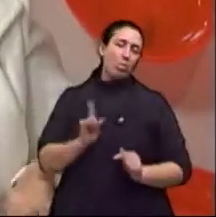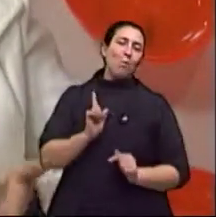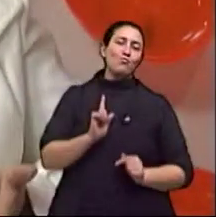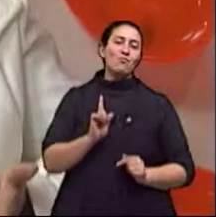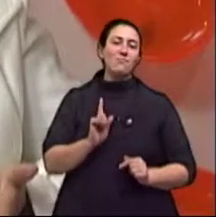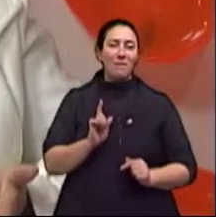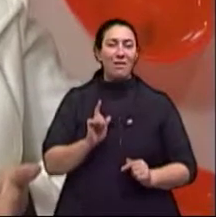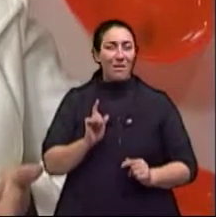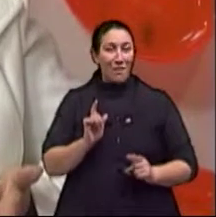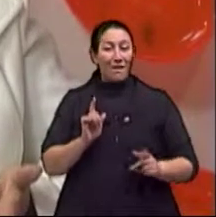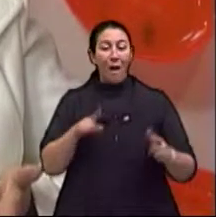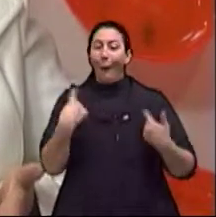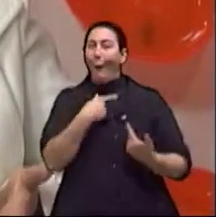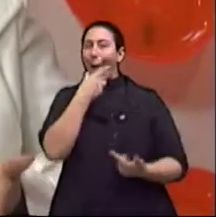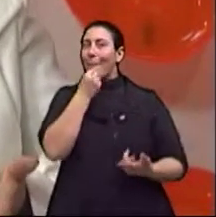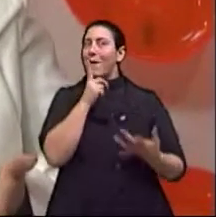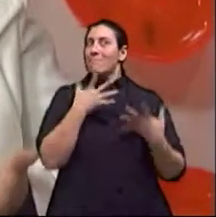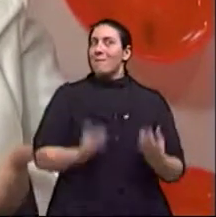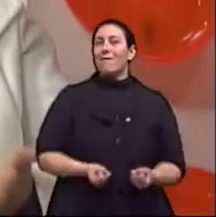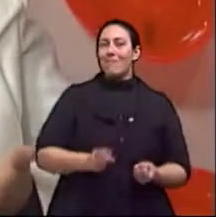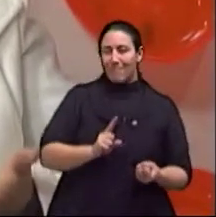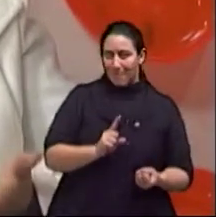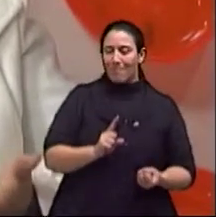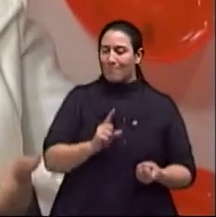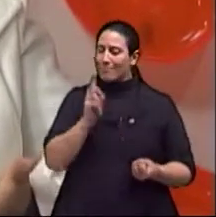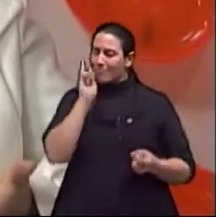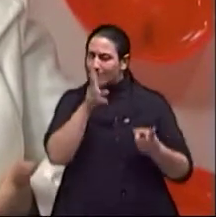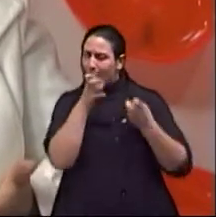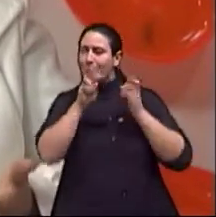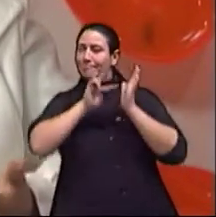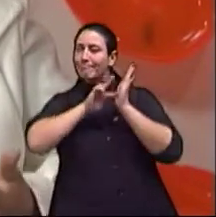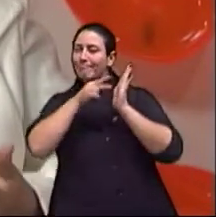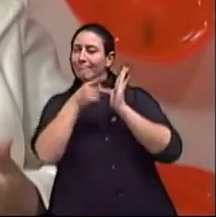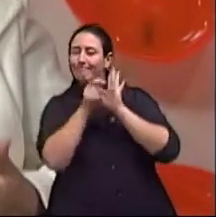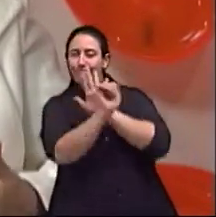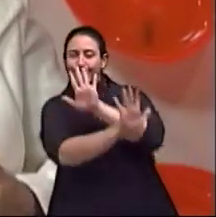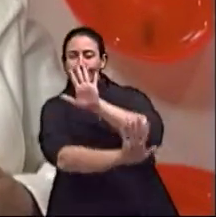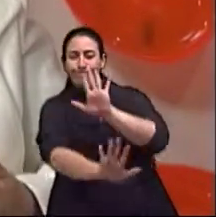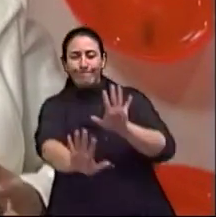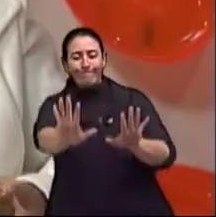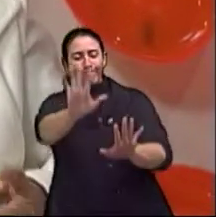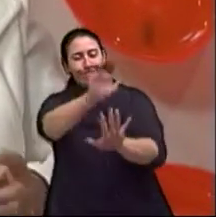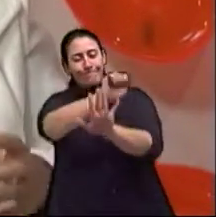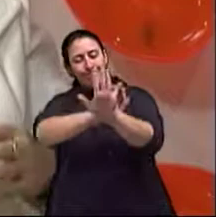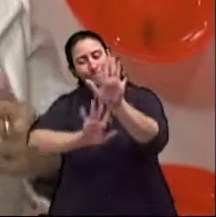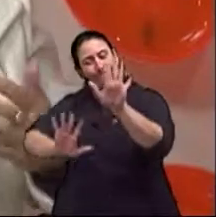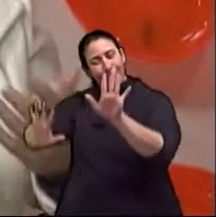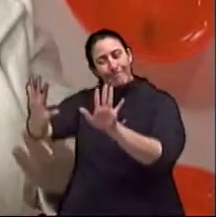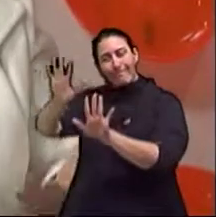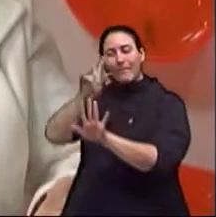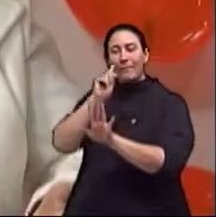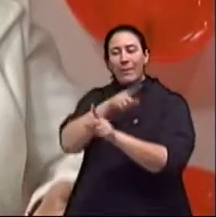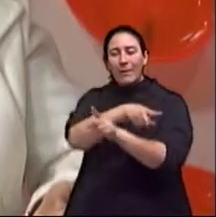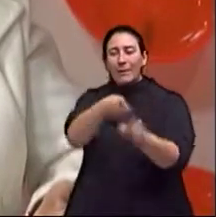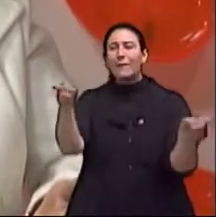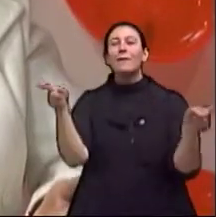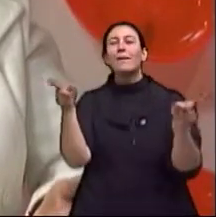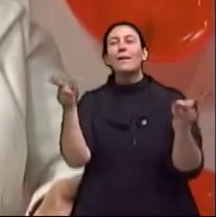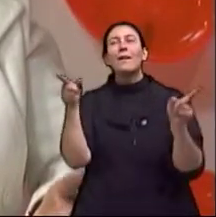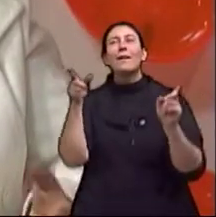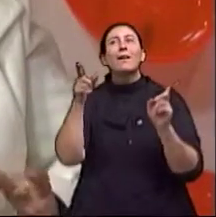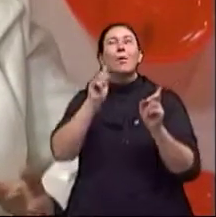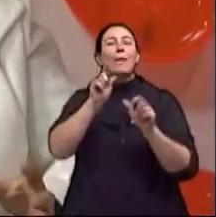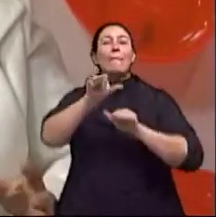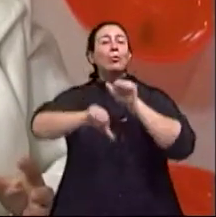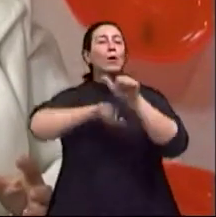isso são significados significantes e significados que não estão sendo alterados na